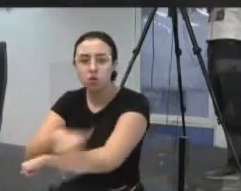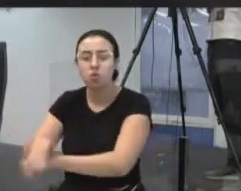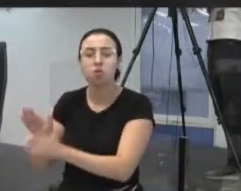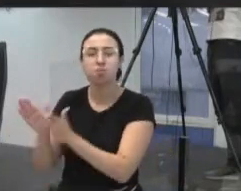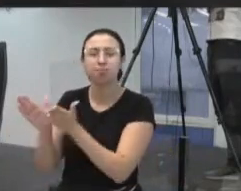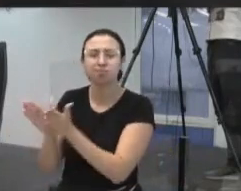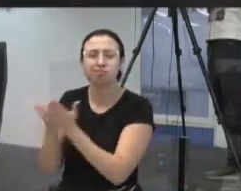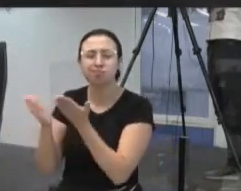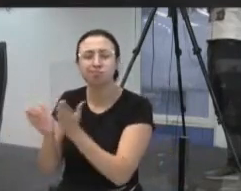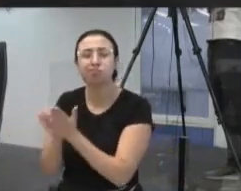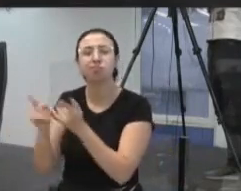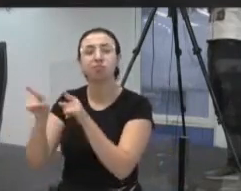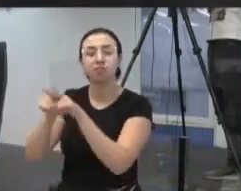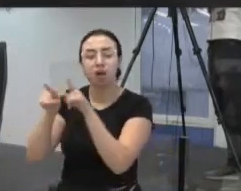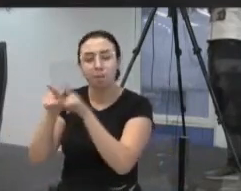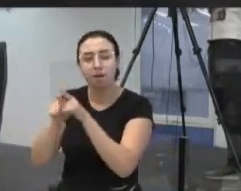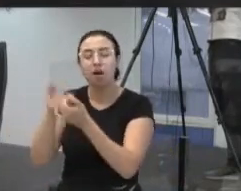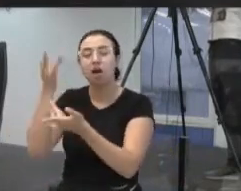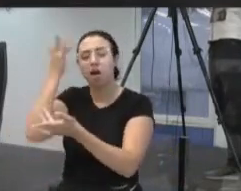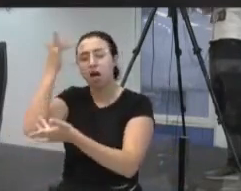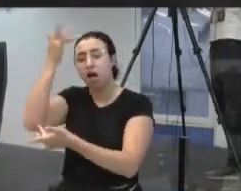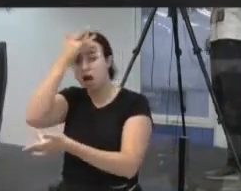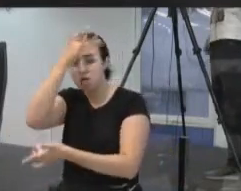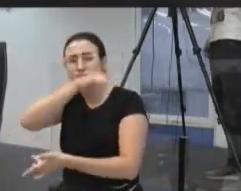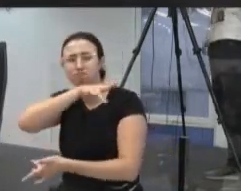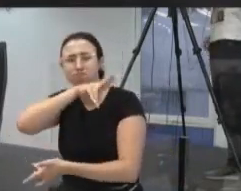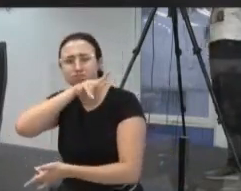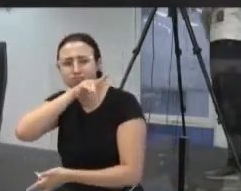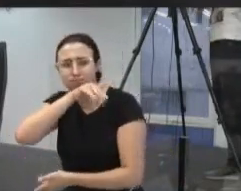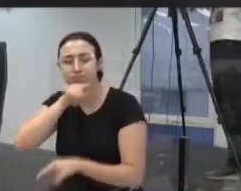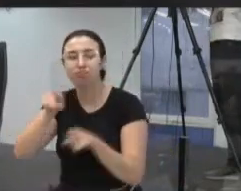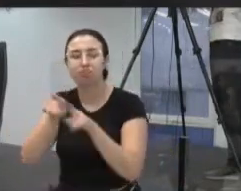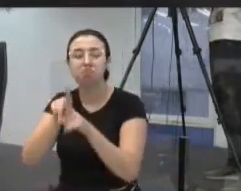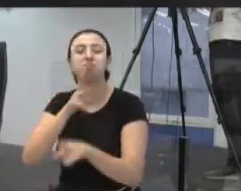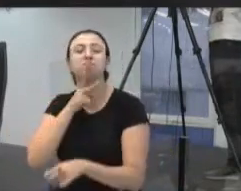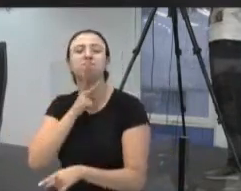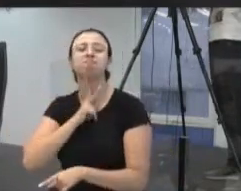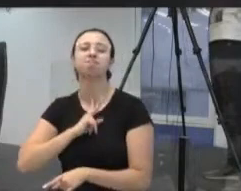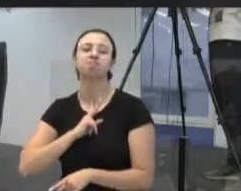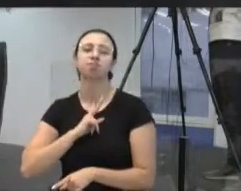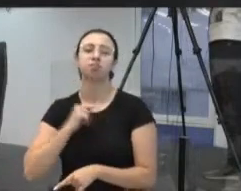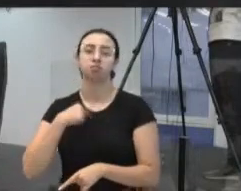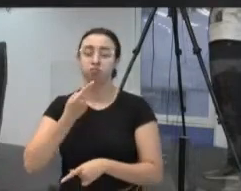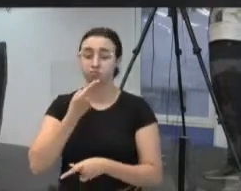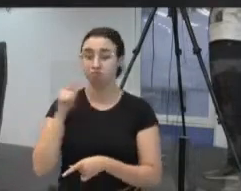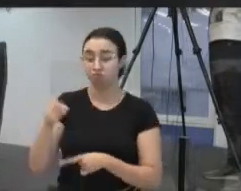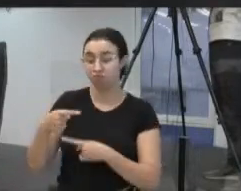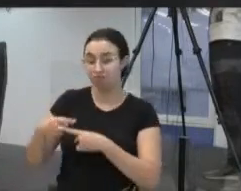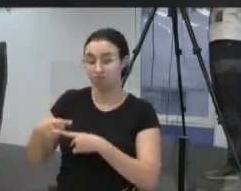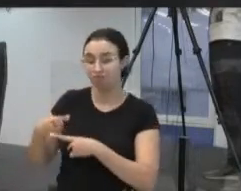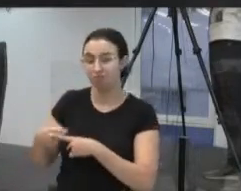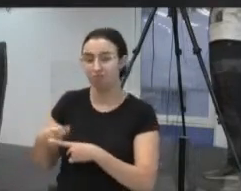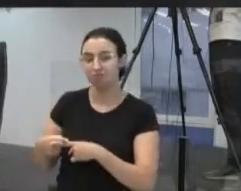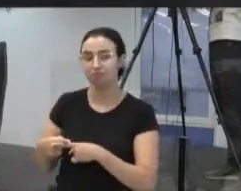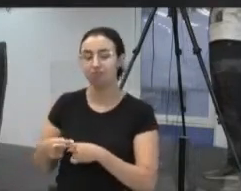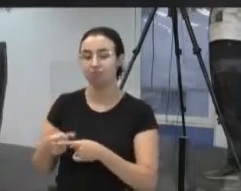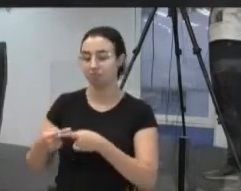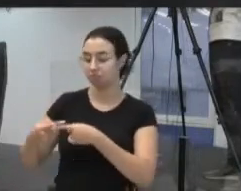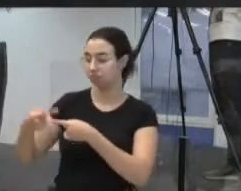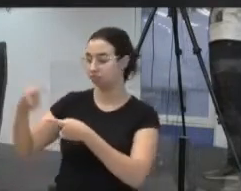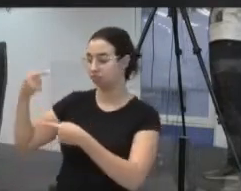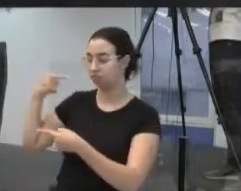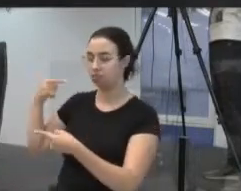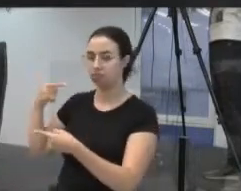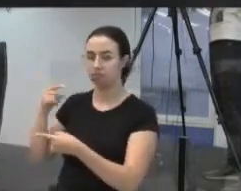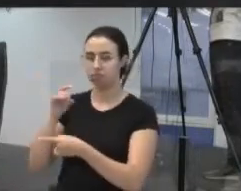vulnerabilidade psicológica, química. Então, gente, eu estou falando isso porque semana